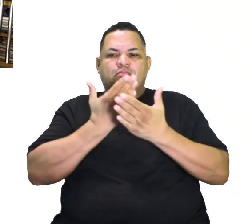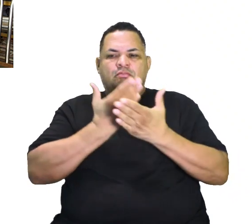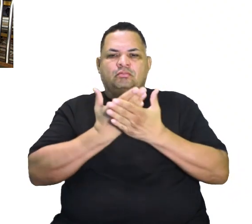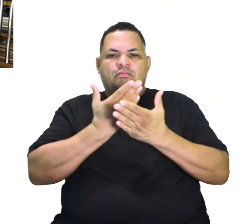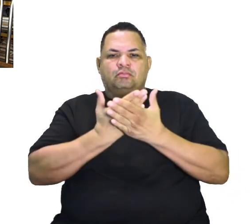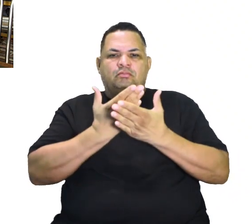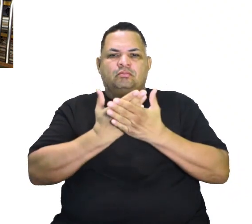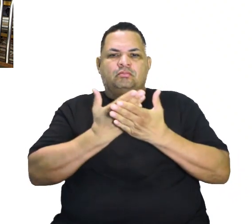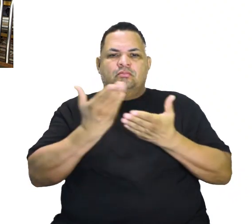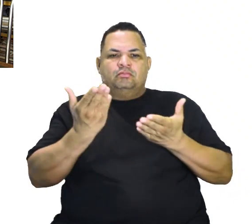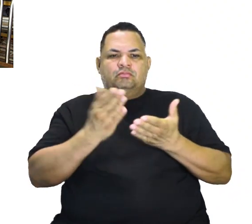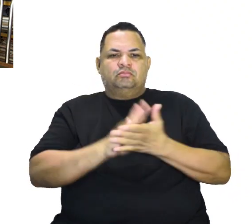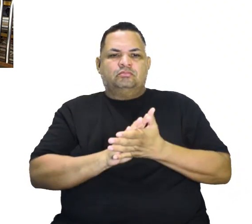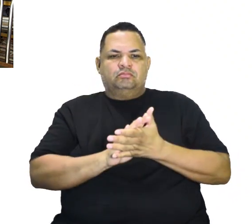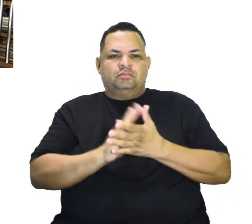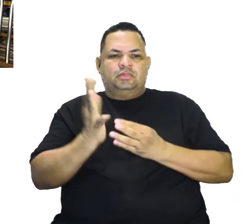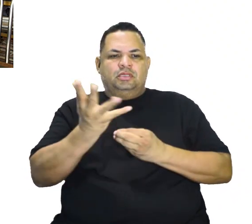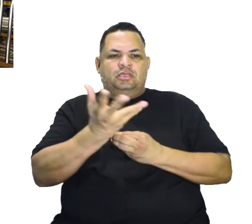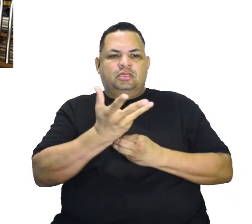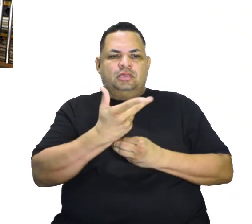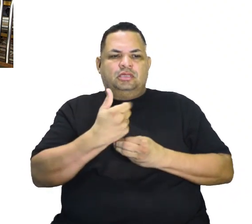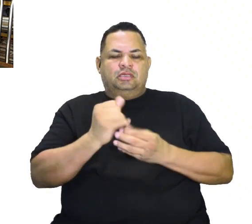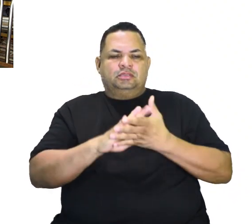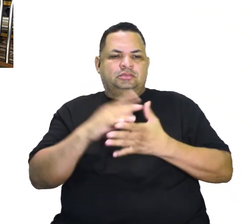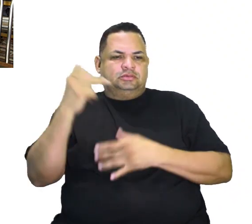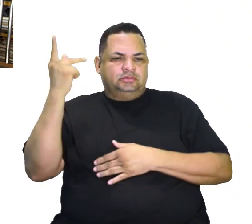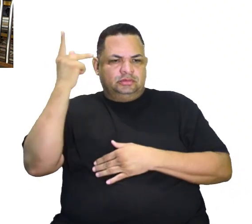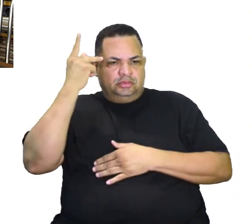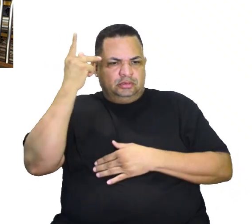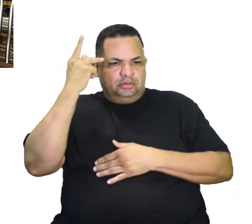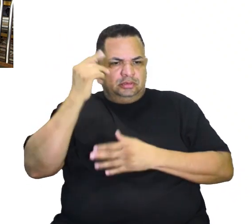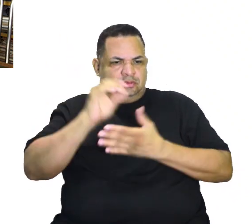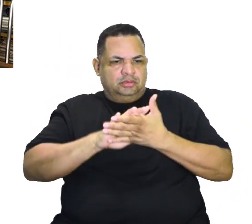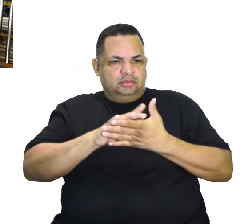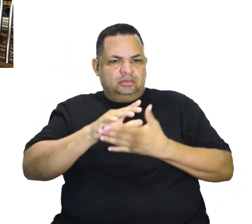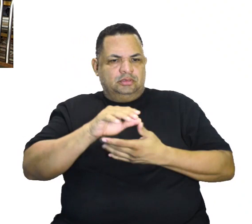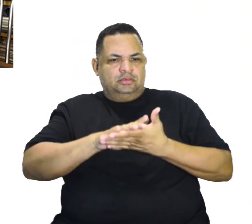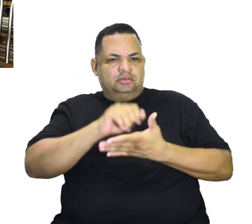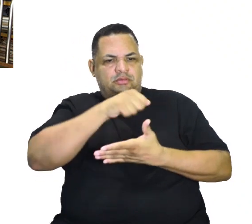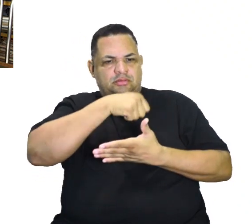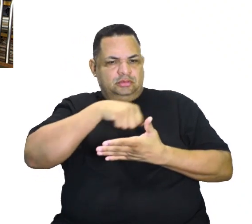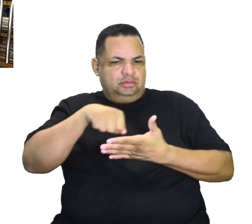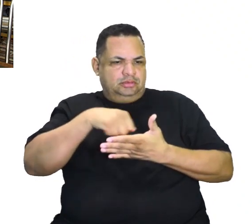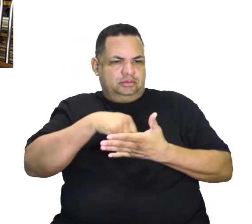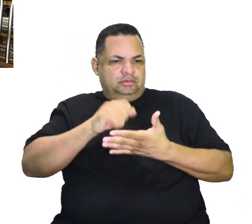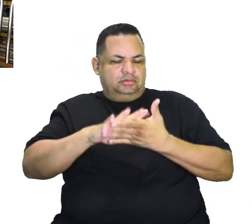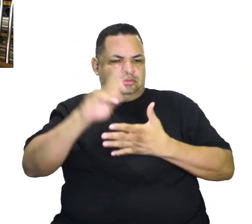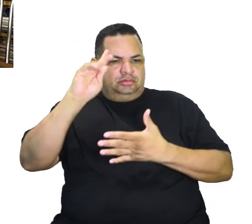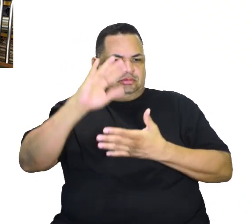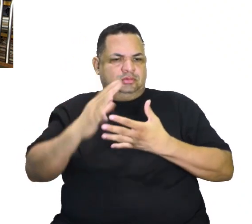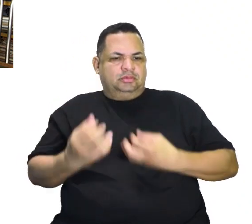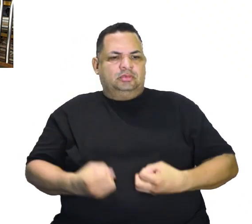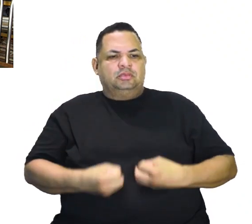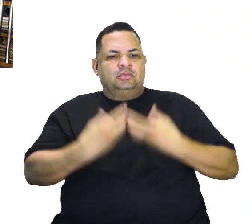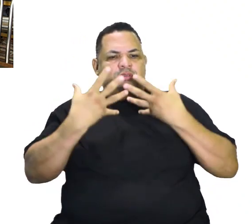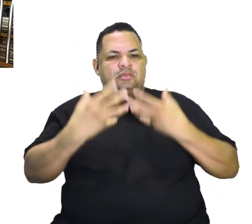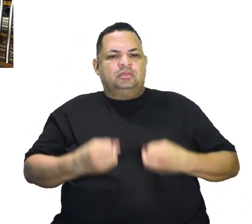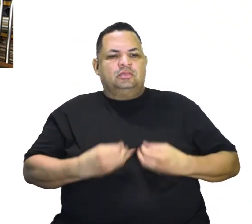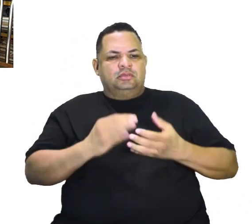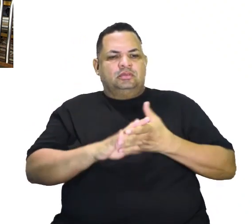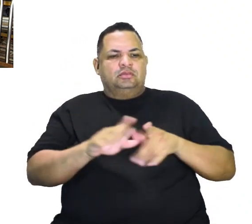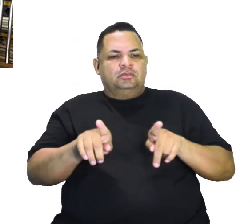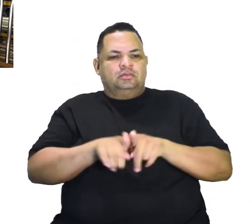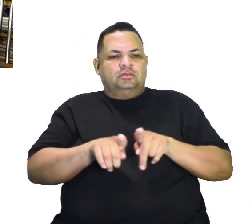Velho, estudou na Escola das Artes em São Paulo. É letrista e